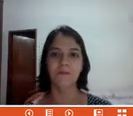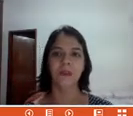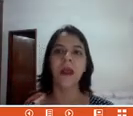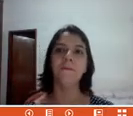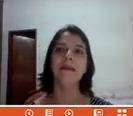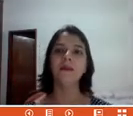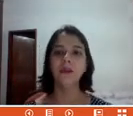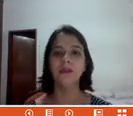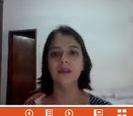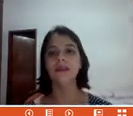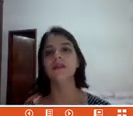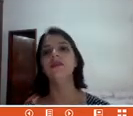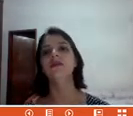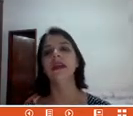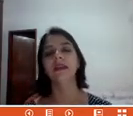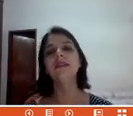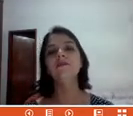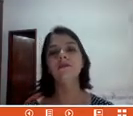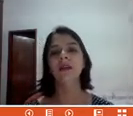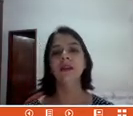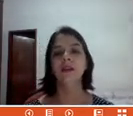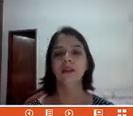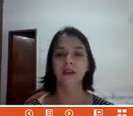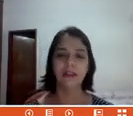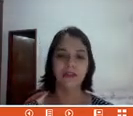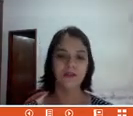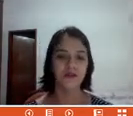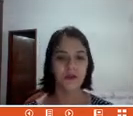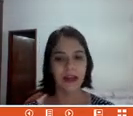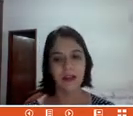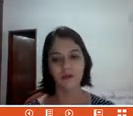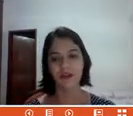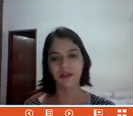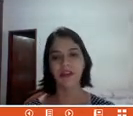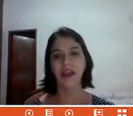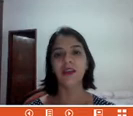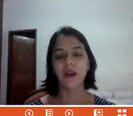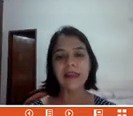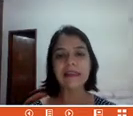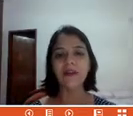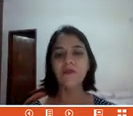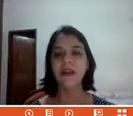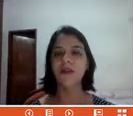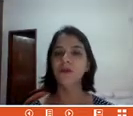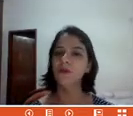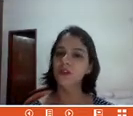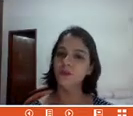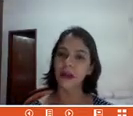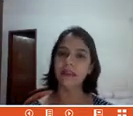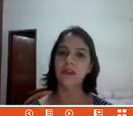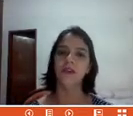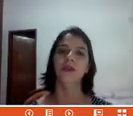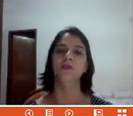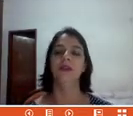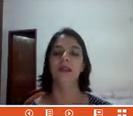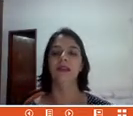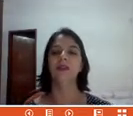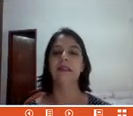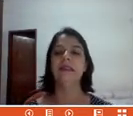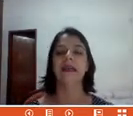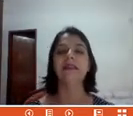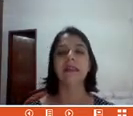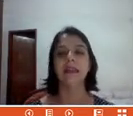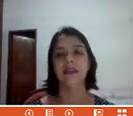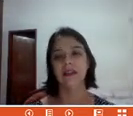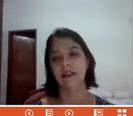nós. Mas enquanto isso não acontece, nós continuaremos, né, em oração para que tudo isso passe logo, para que as